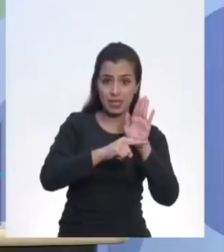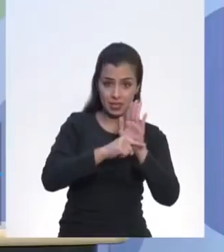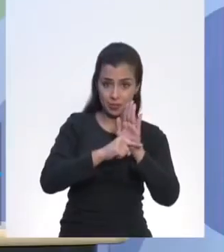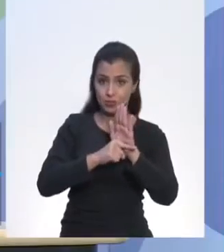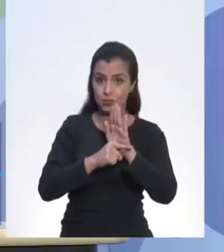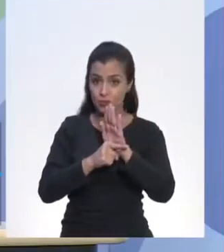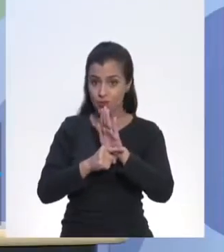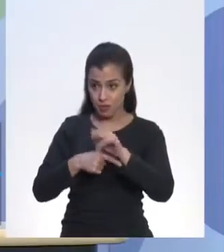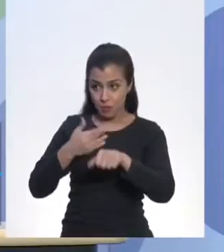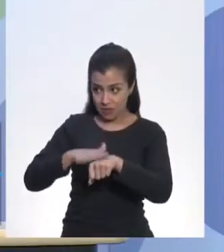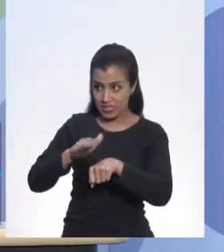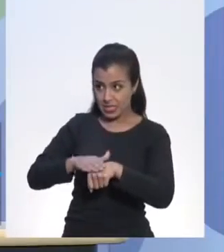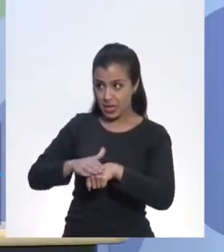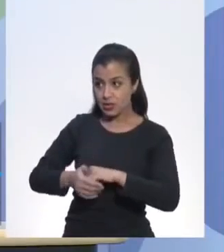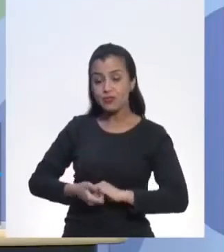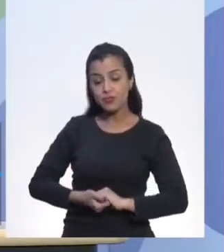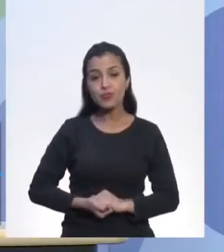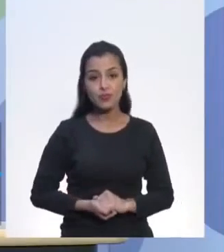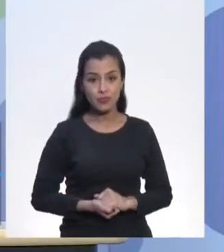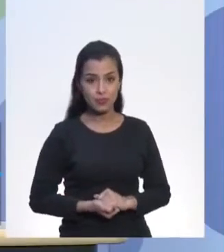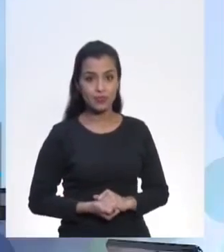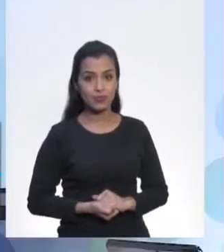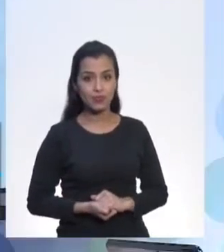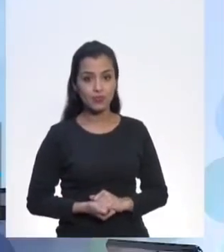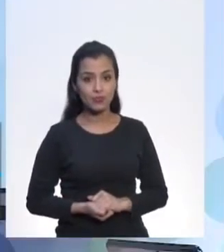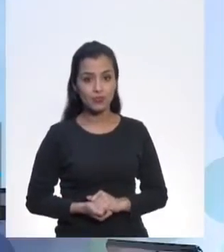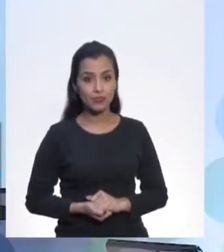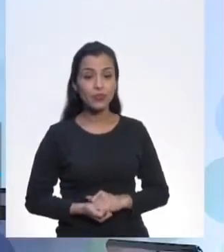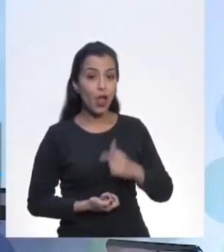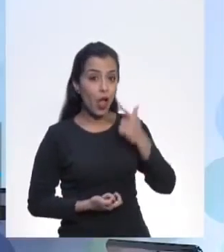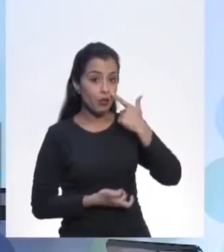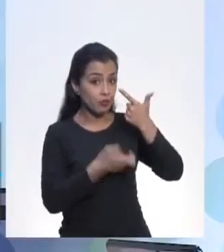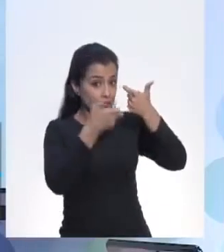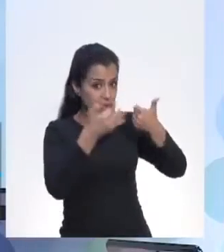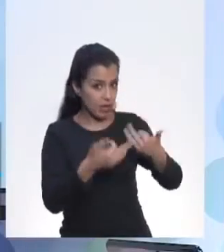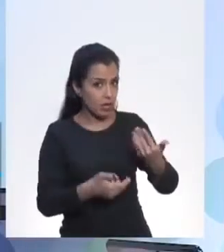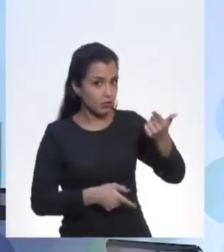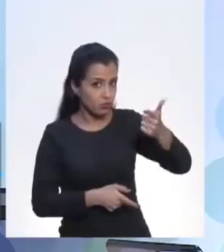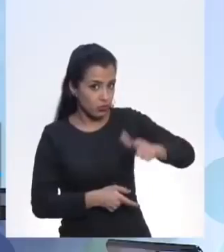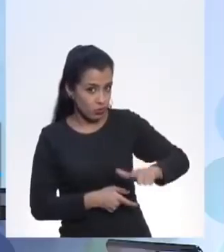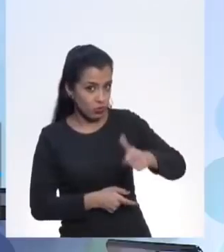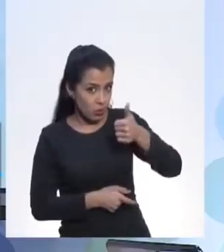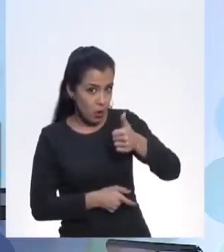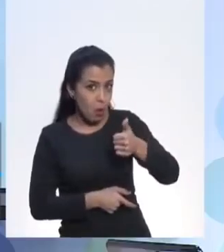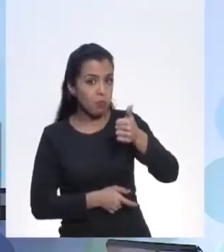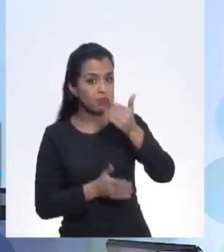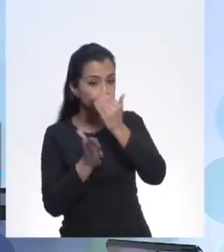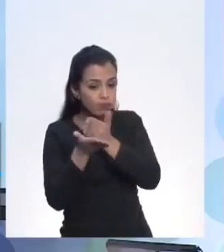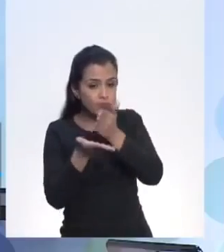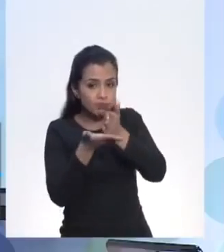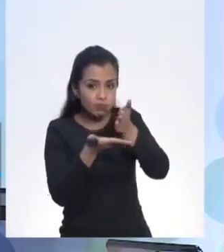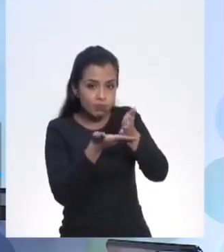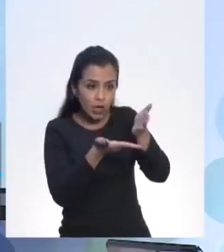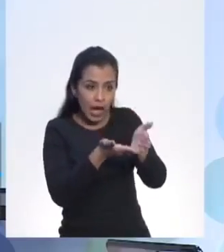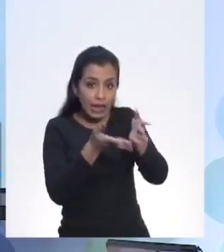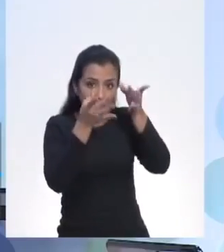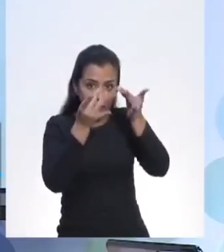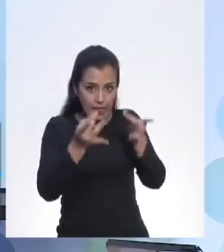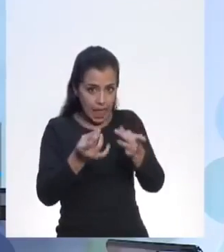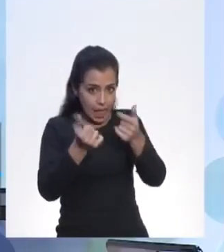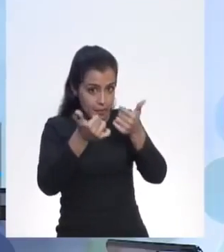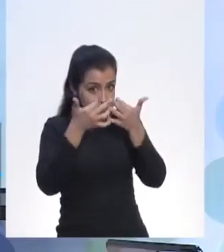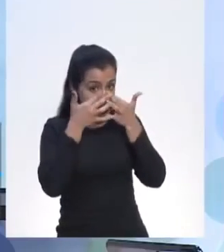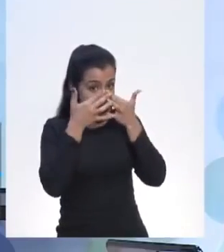professora Inês? Vamos fazer? Vamos. Pessoal, eu vou explicar novamente ponto por ponto. Vamos nos